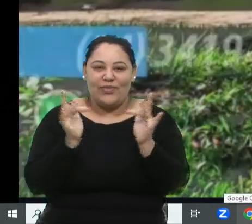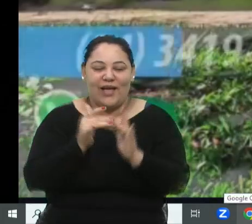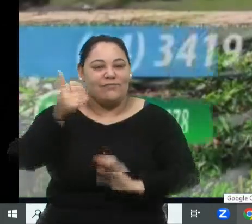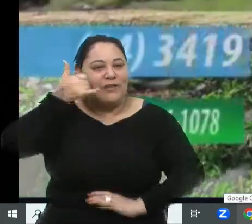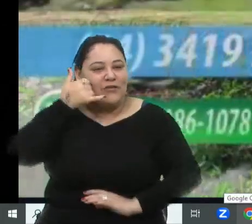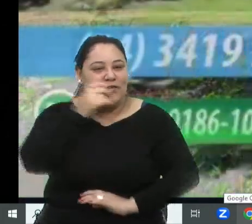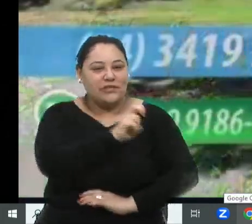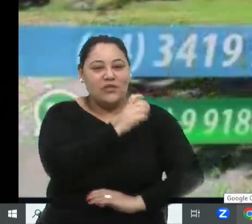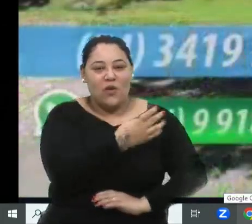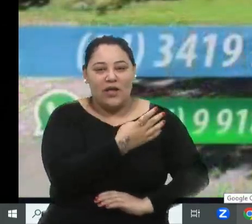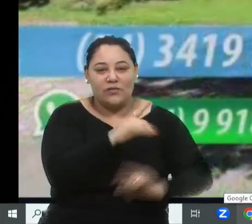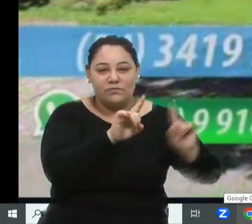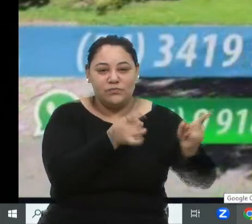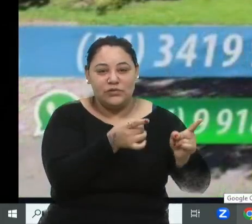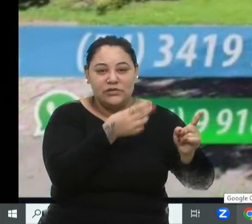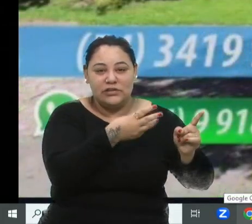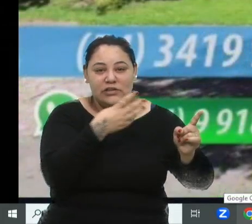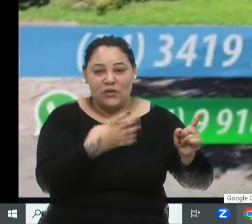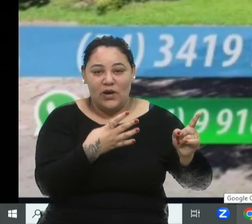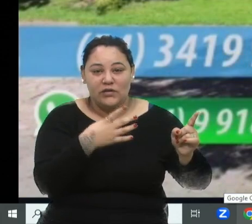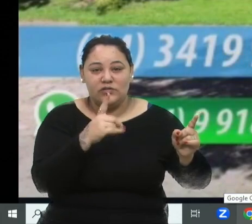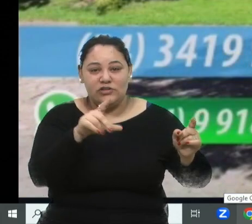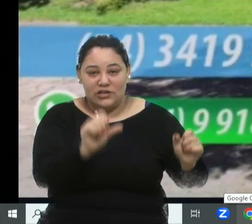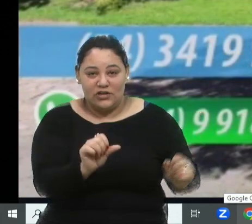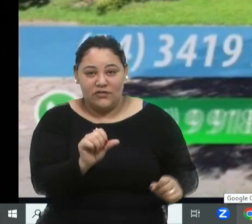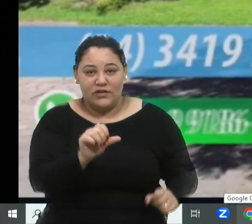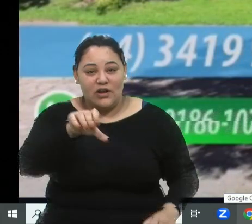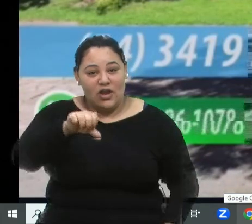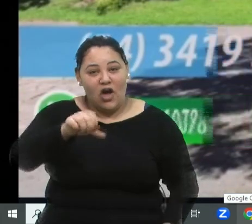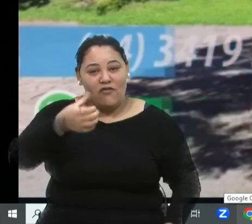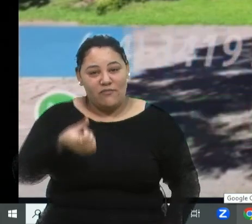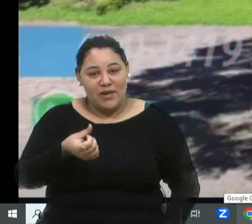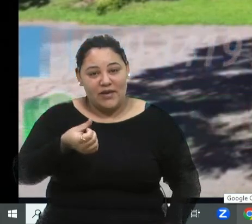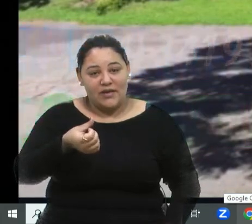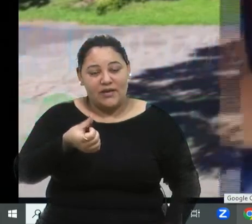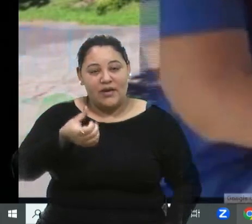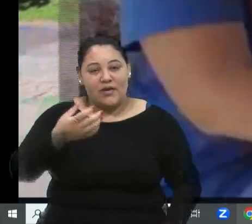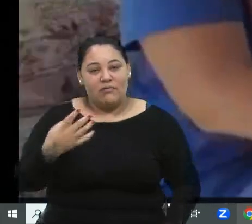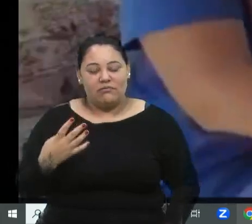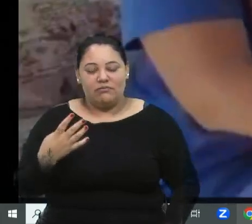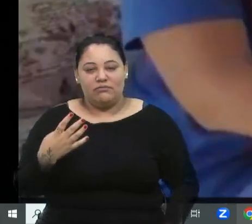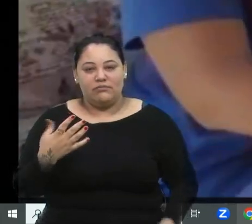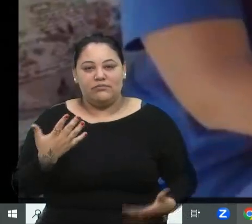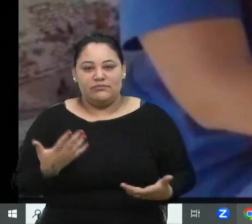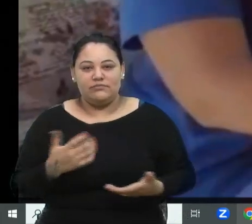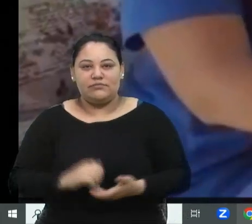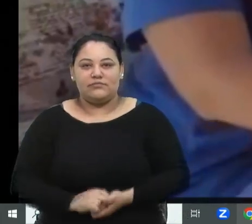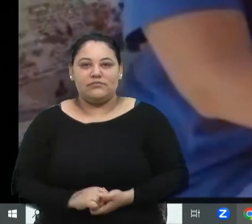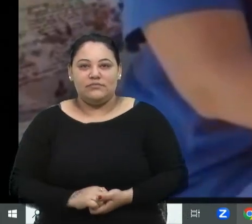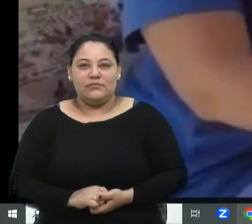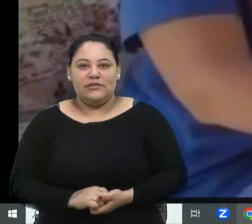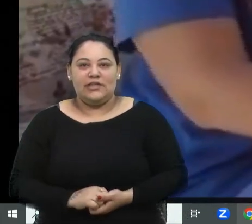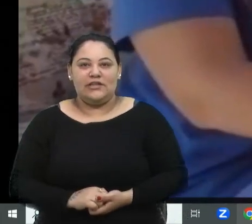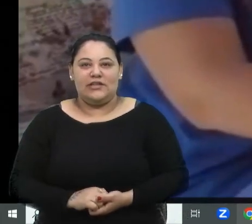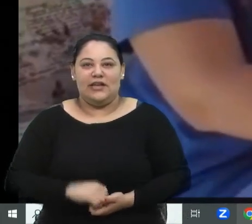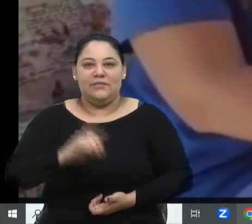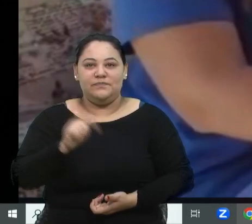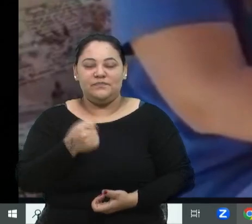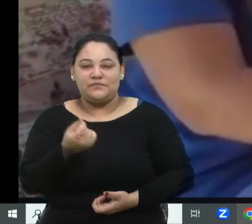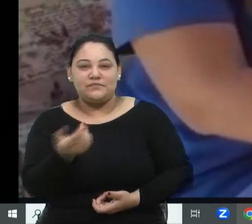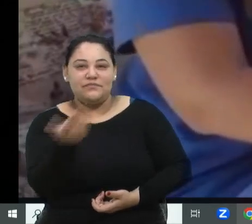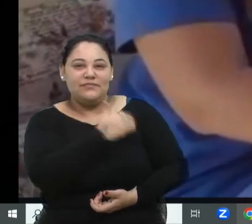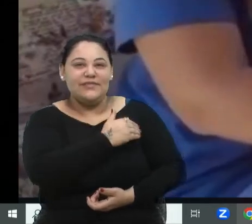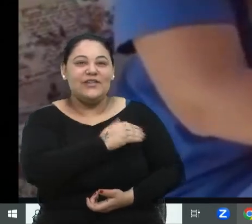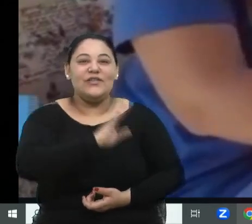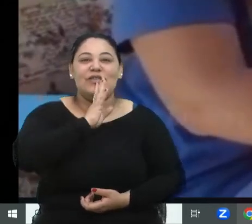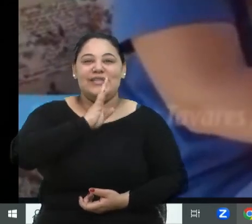telefone 54 34 19 9694. Gostou do lugar? Então venha conhecer. O Centro